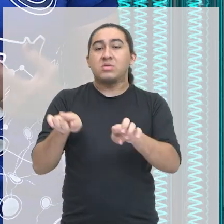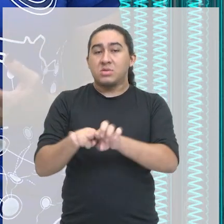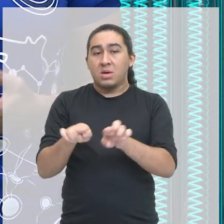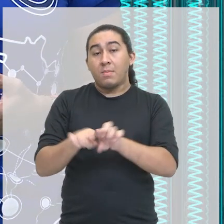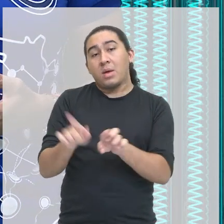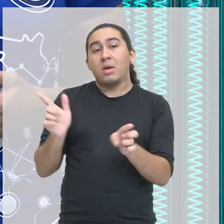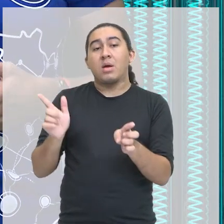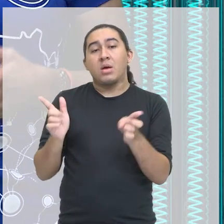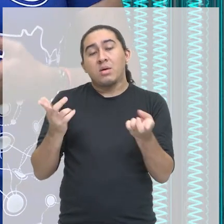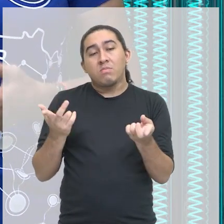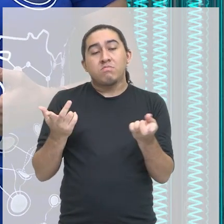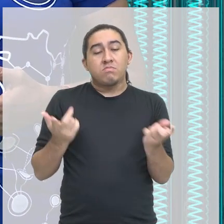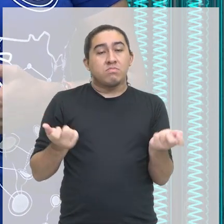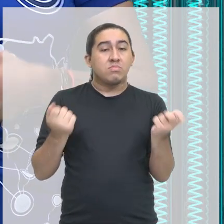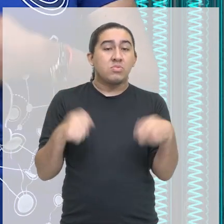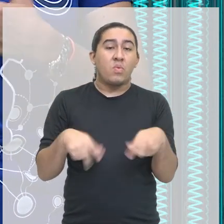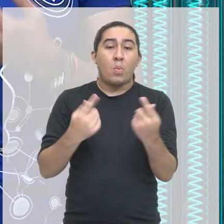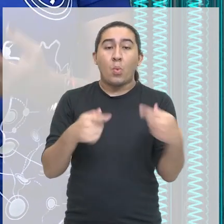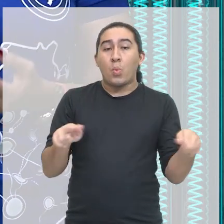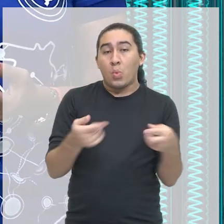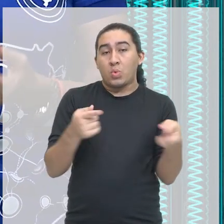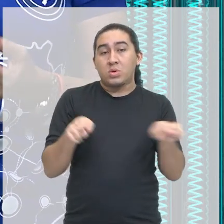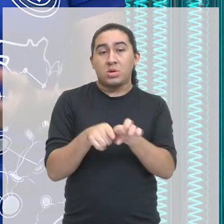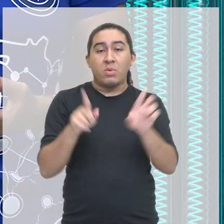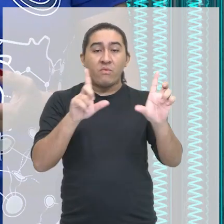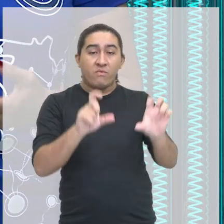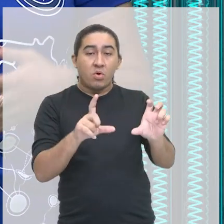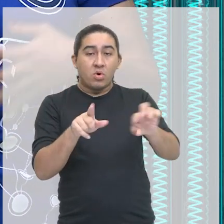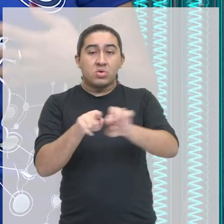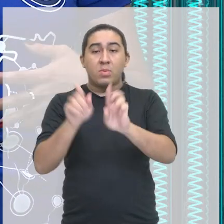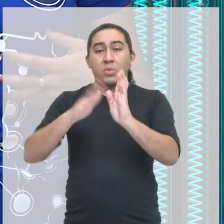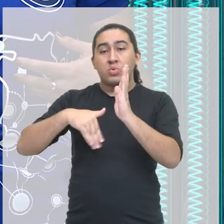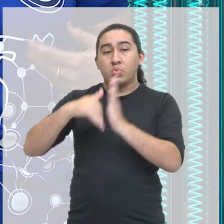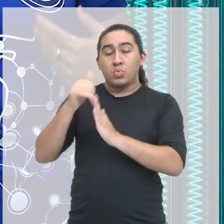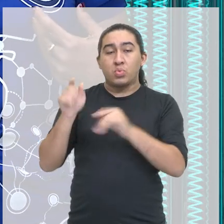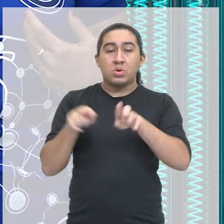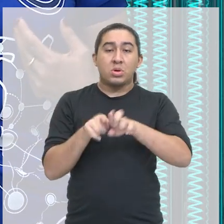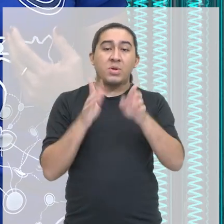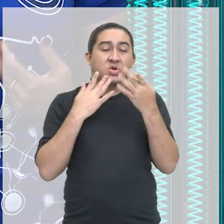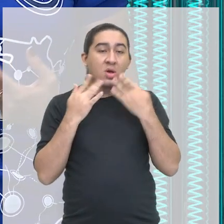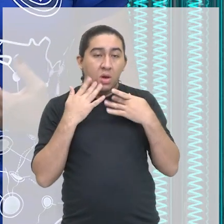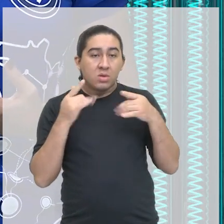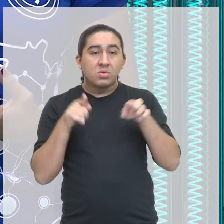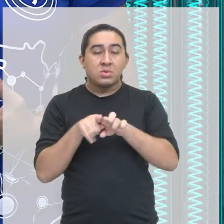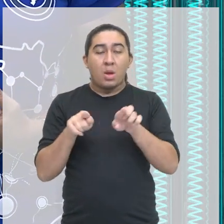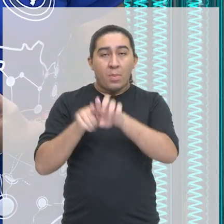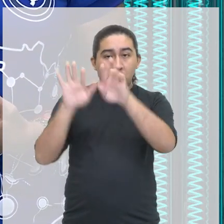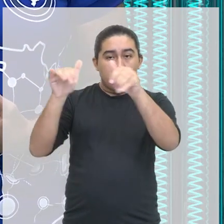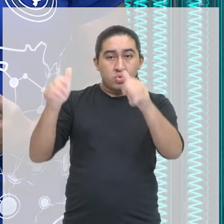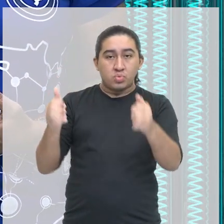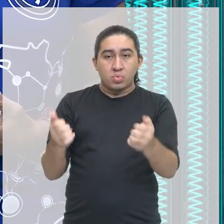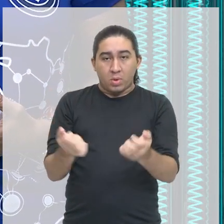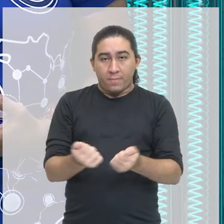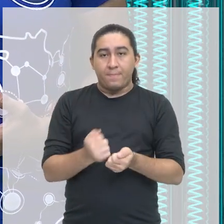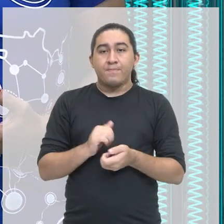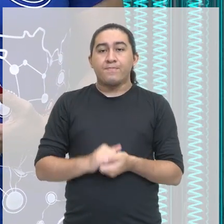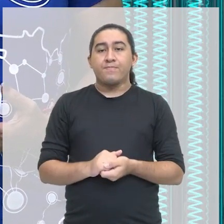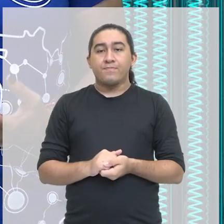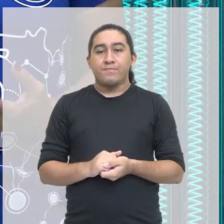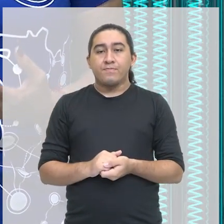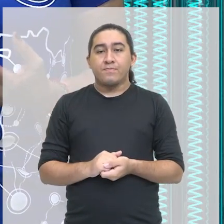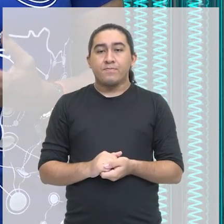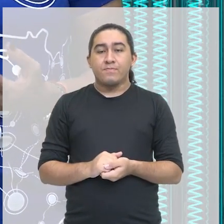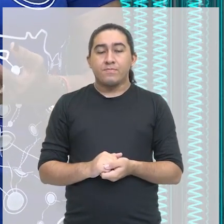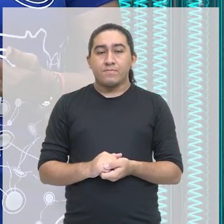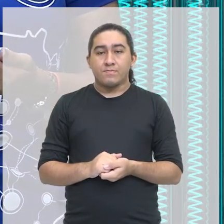na dança, na música, na fotografia, na pintura, no teatro e na escultura. E